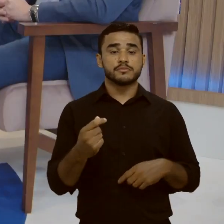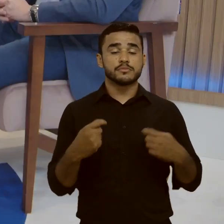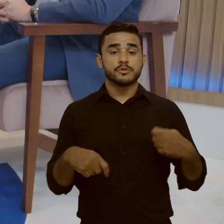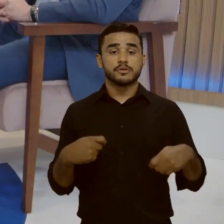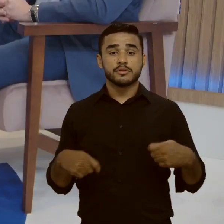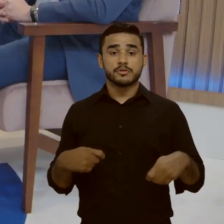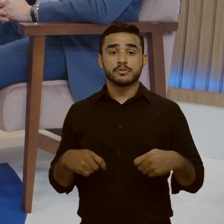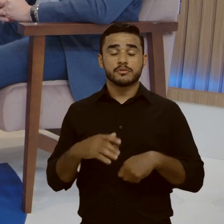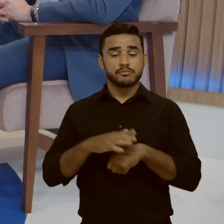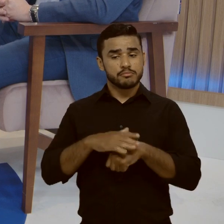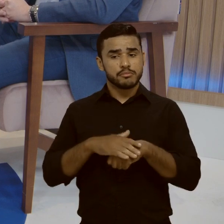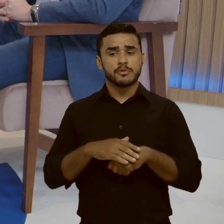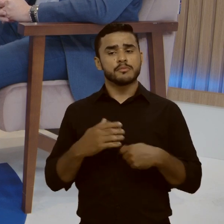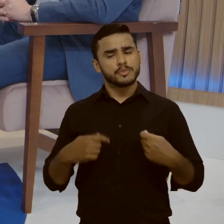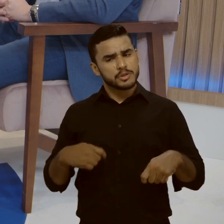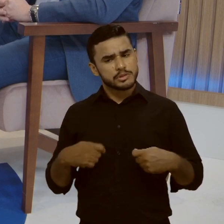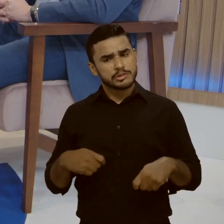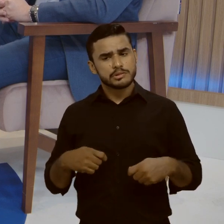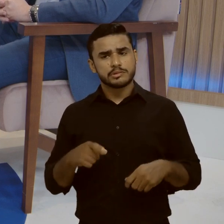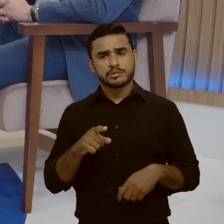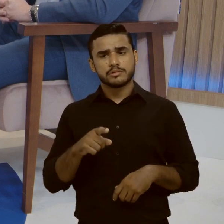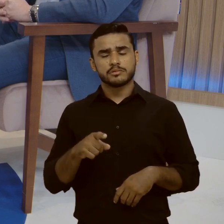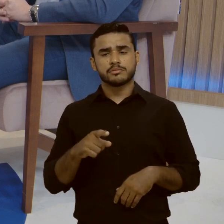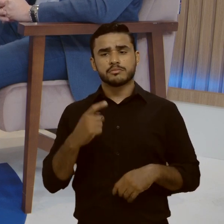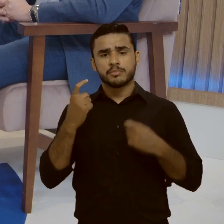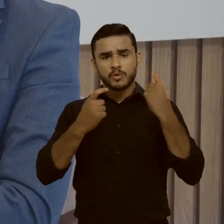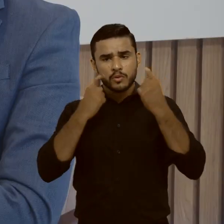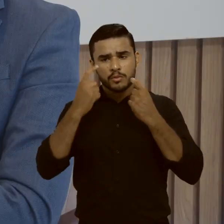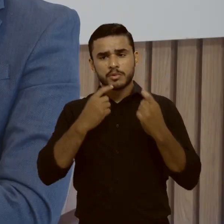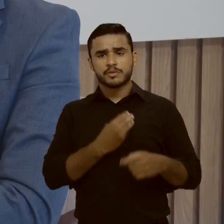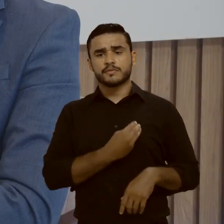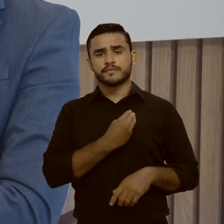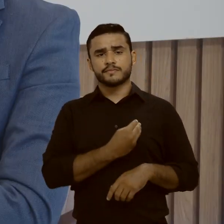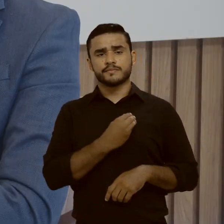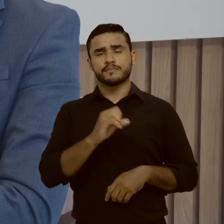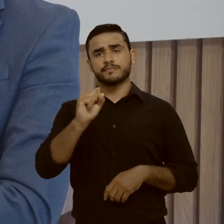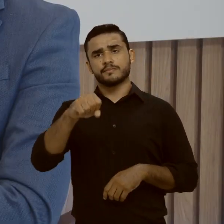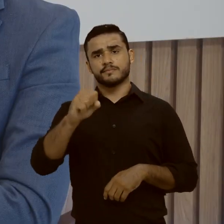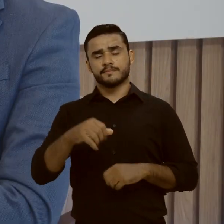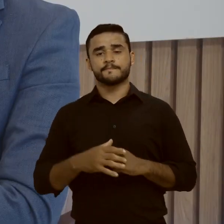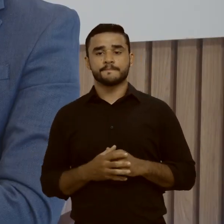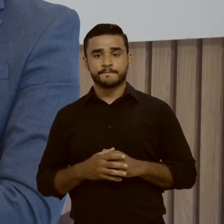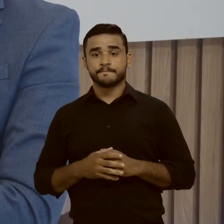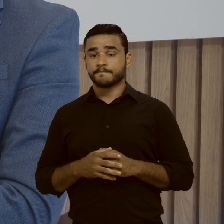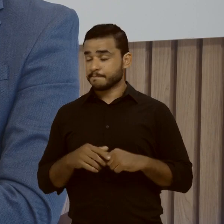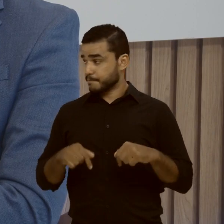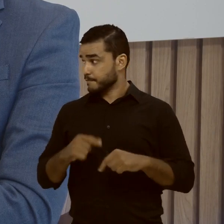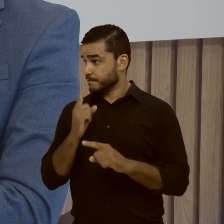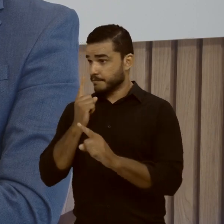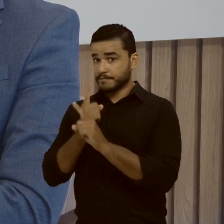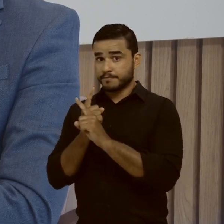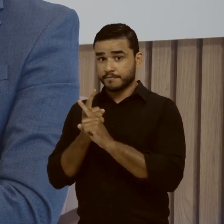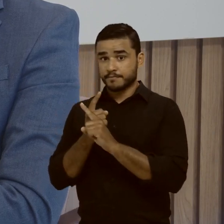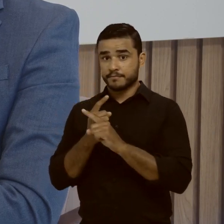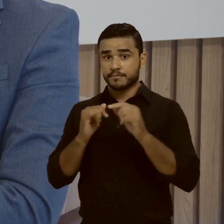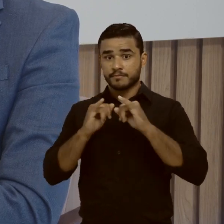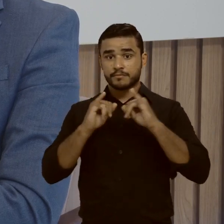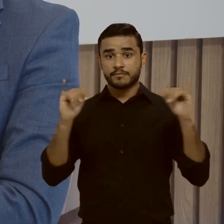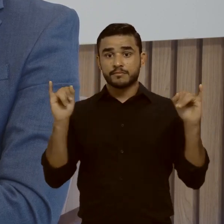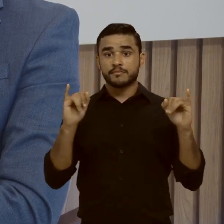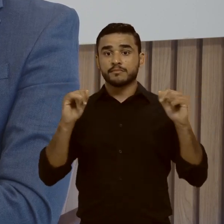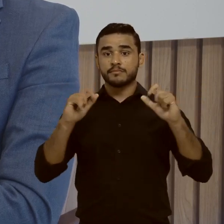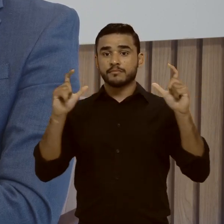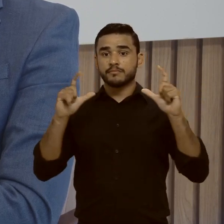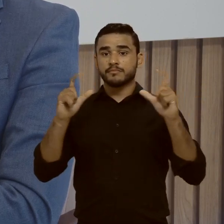fazer a sua parte, o dever de casa, né, doutor? Eu acho que esse nosso encontro ele é fundamental para alertar a população para isso,